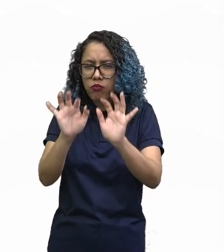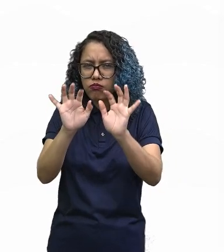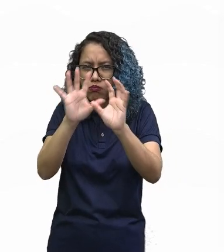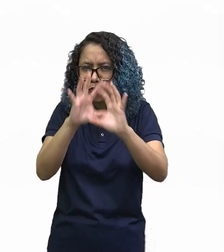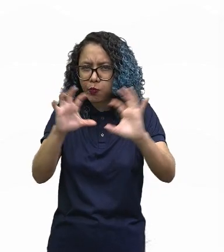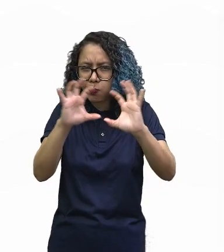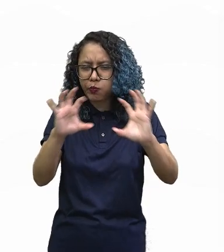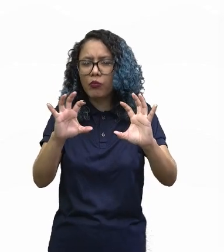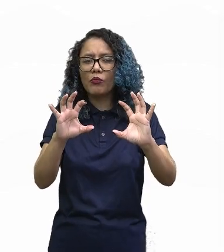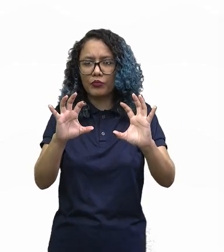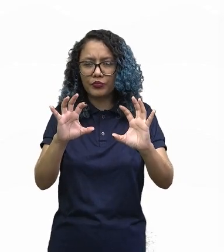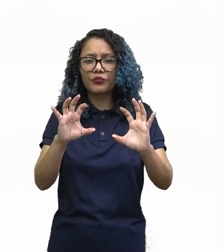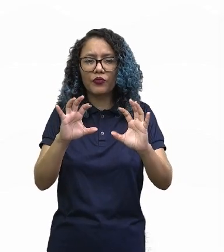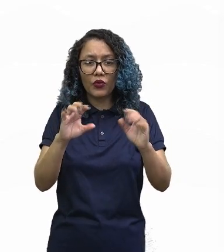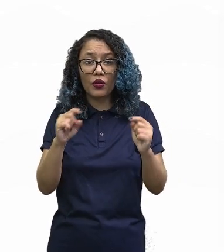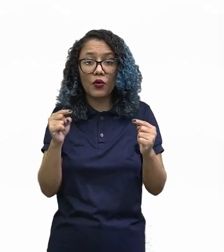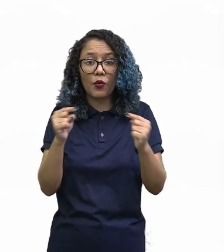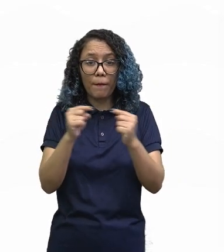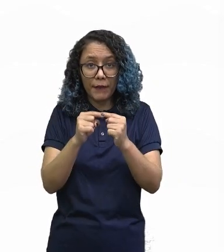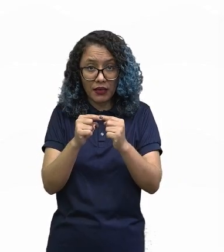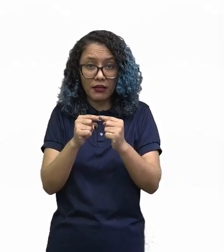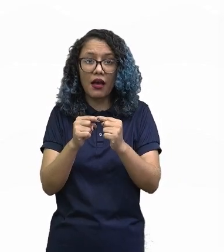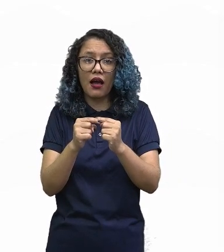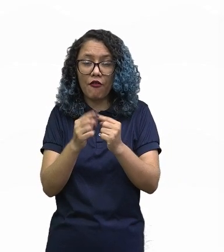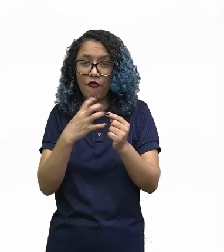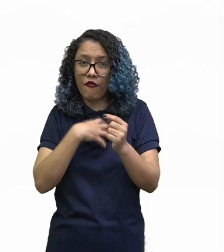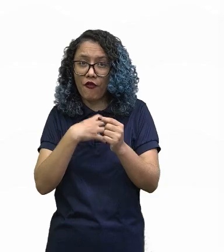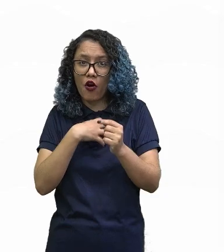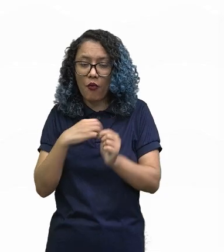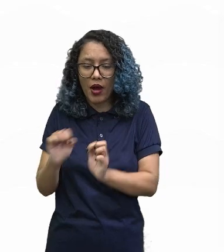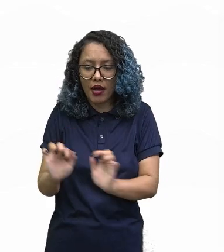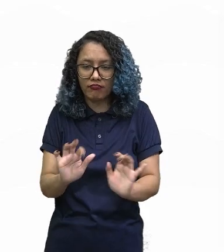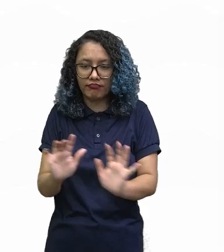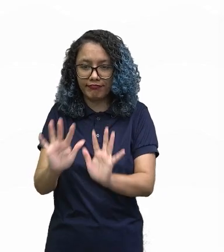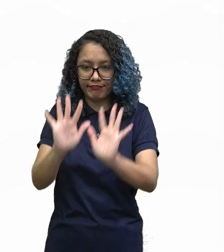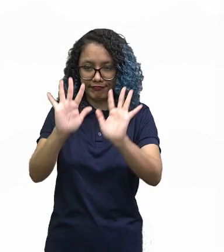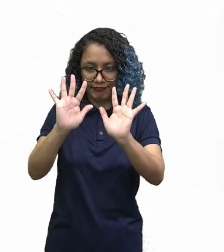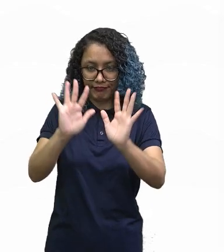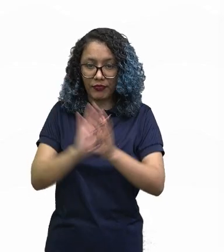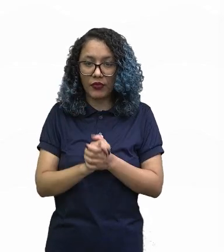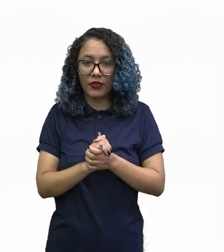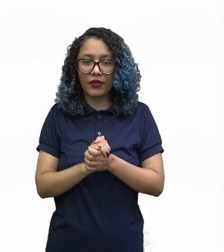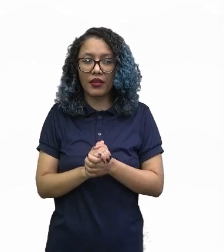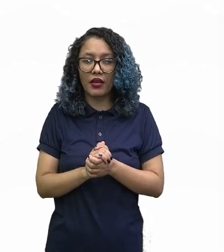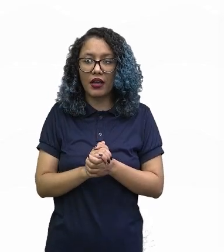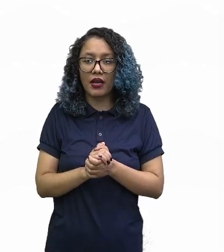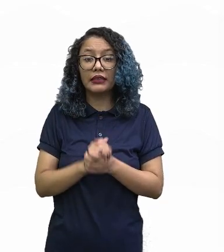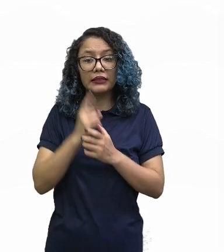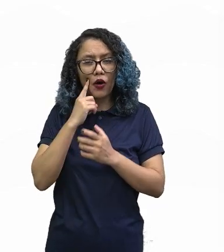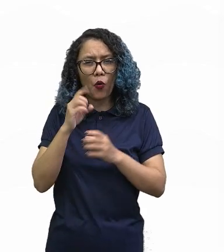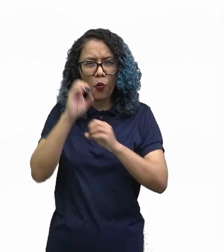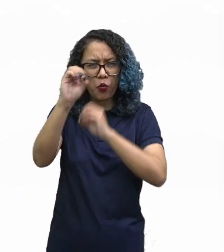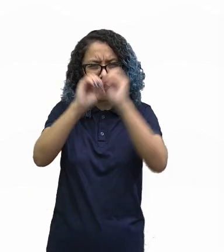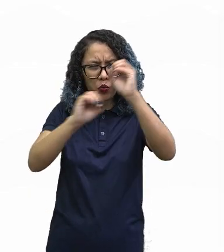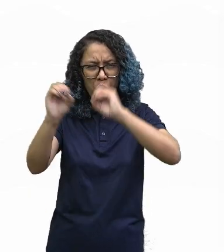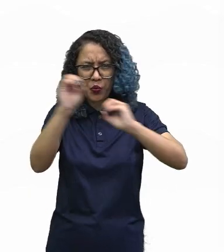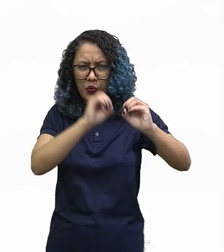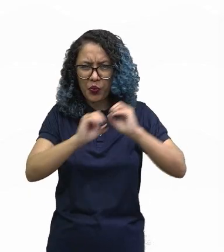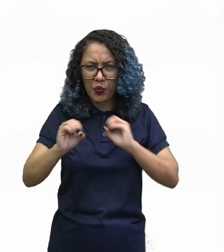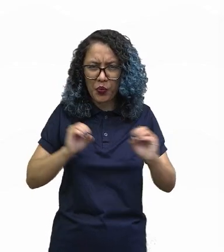que estamos falando do estado gasoso. Essas moléculas que estão mais agitadas e